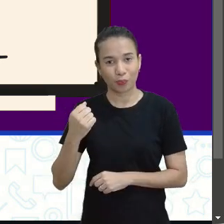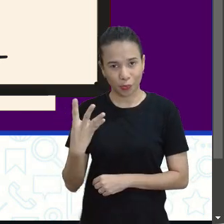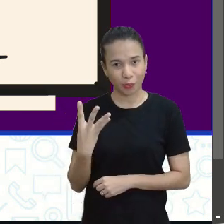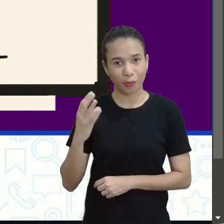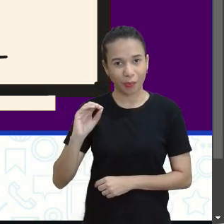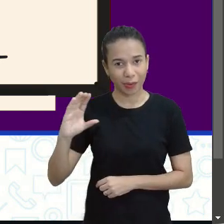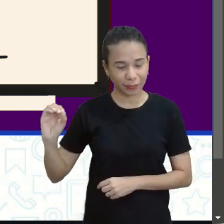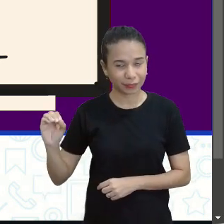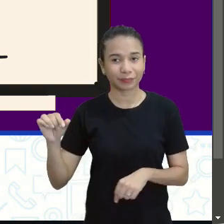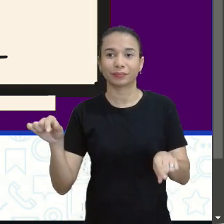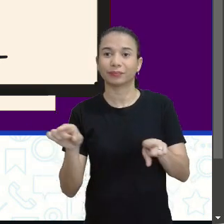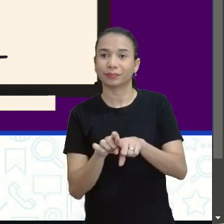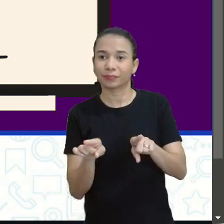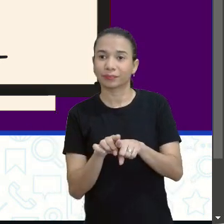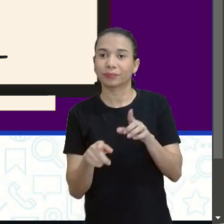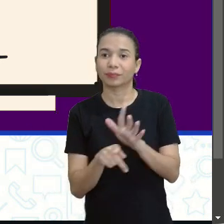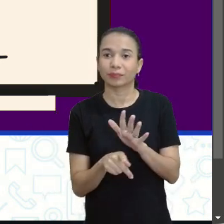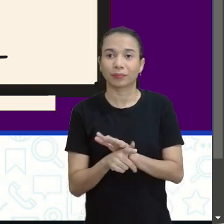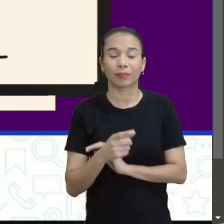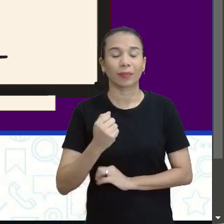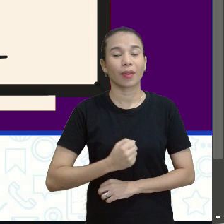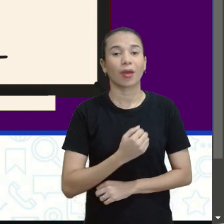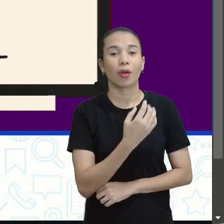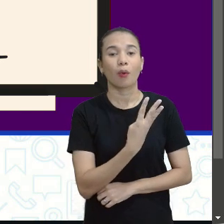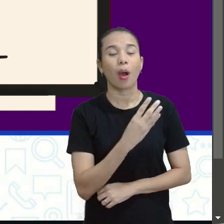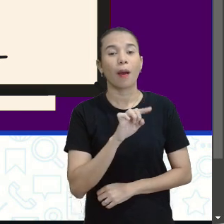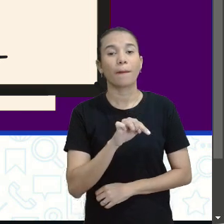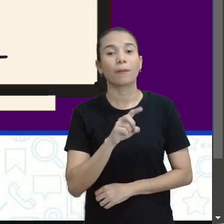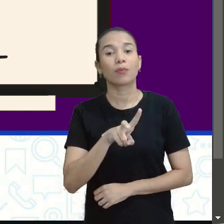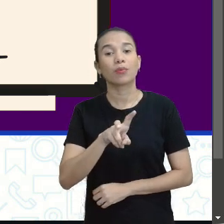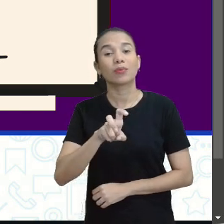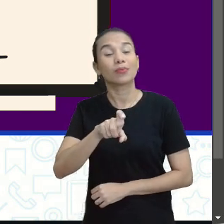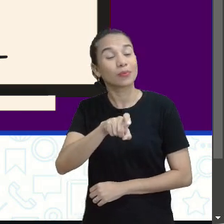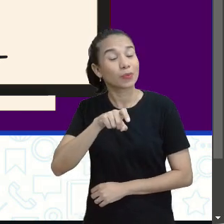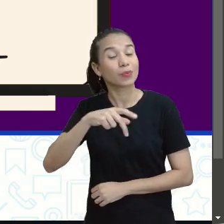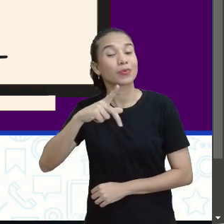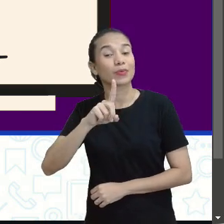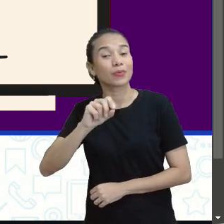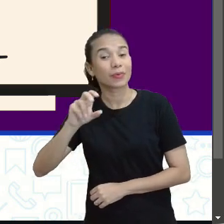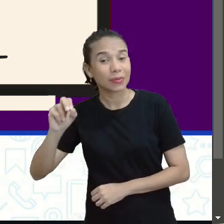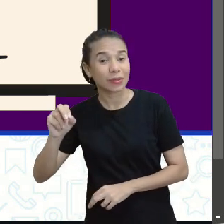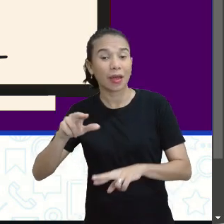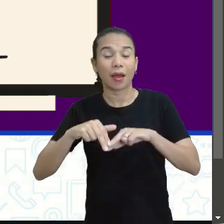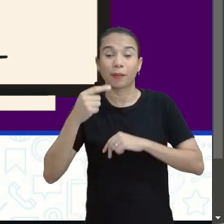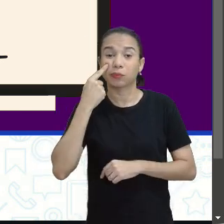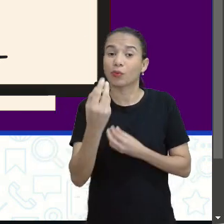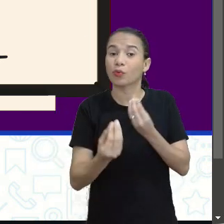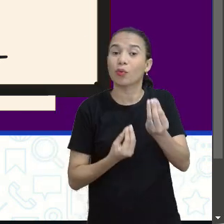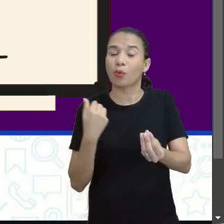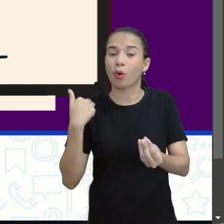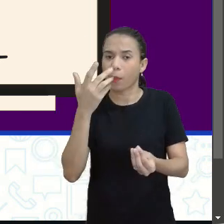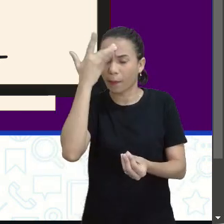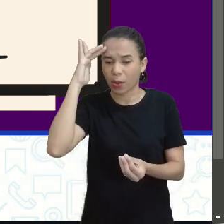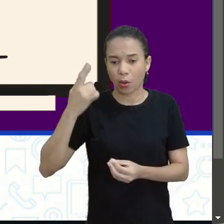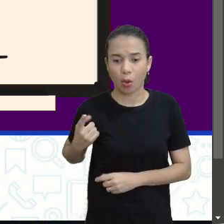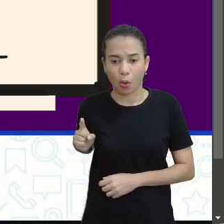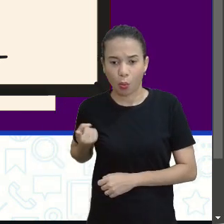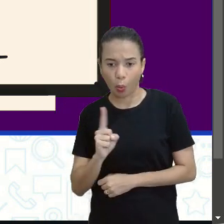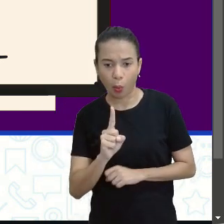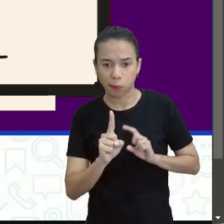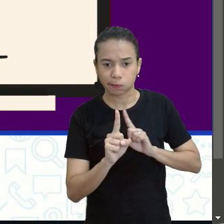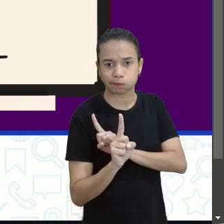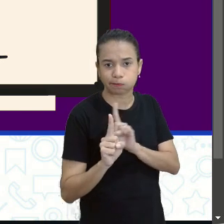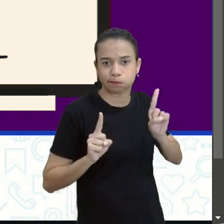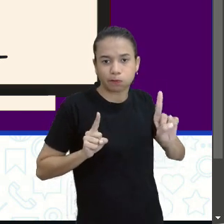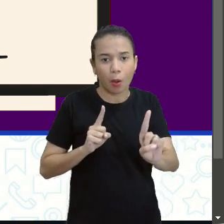4x400 e o revezamento 4x100. Então, tem aí um revezamento em que as pessoas correm